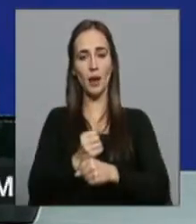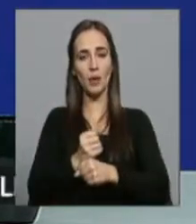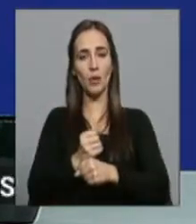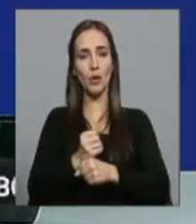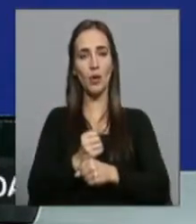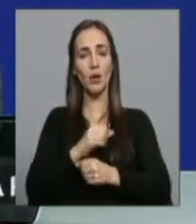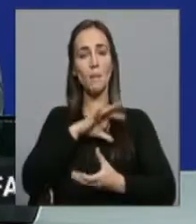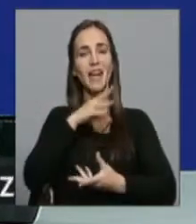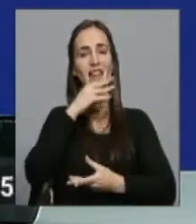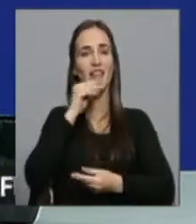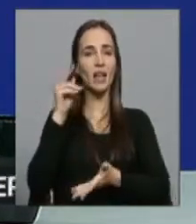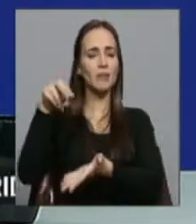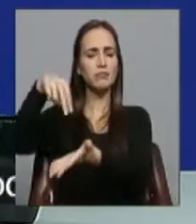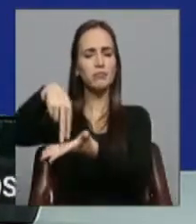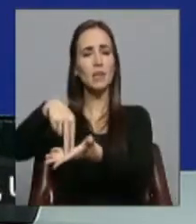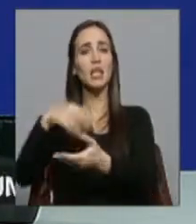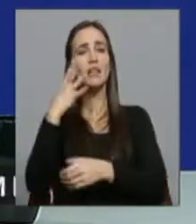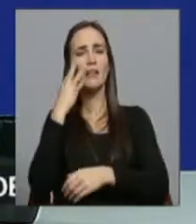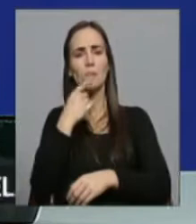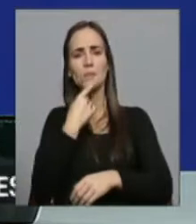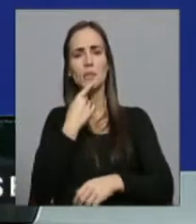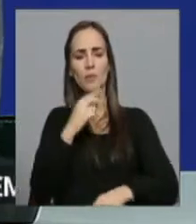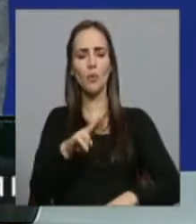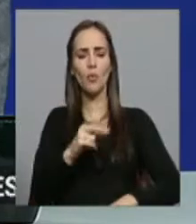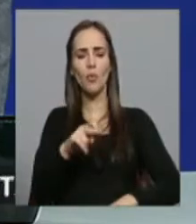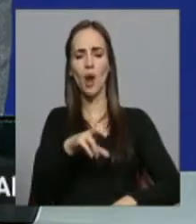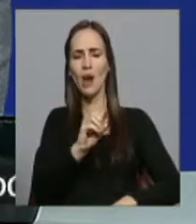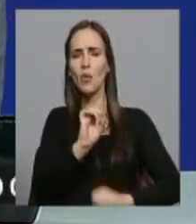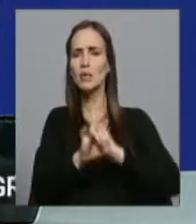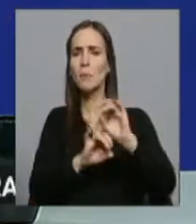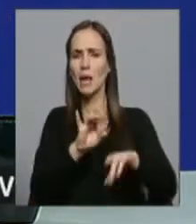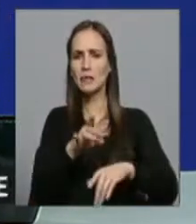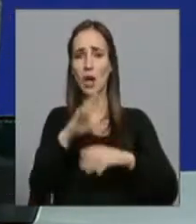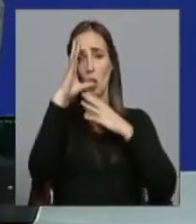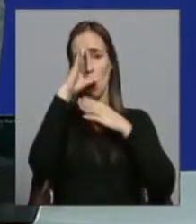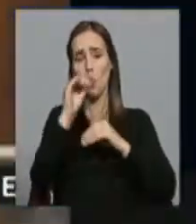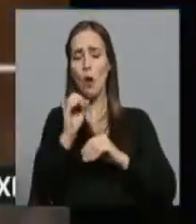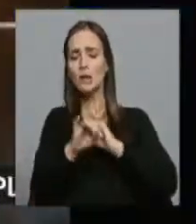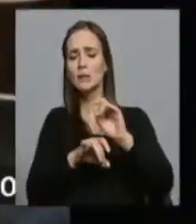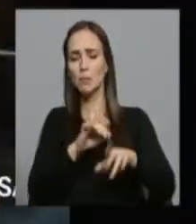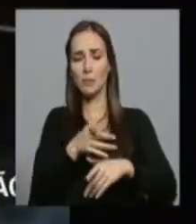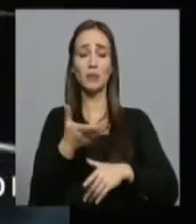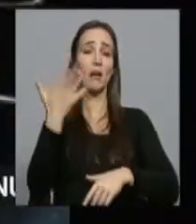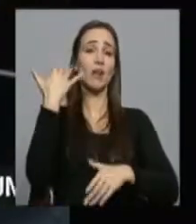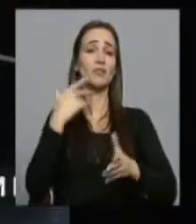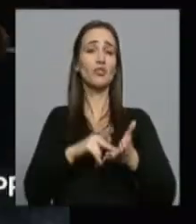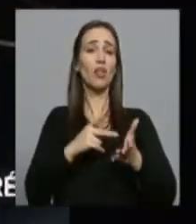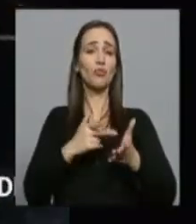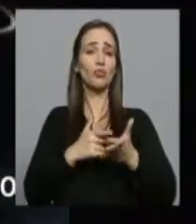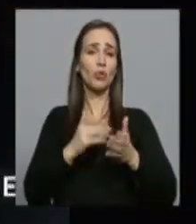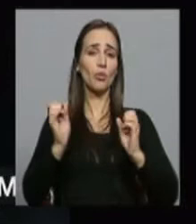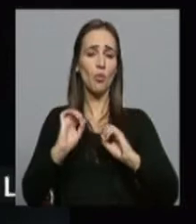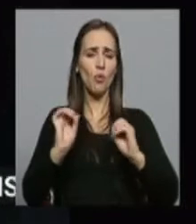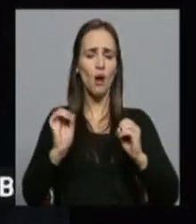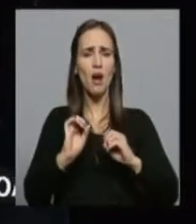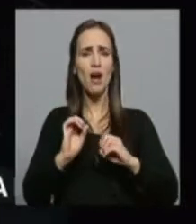tentou perceber o que se passava em Urano e também nas suas luas. Não tinha tecnologia naquela altura para perceber o que é que poderia estar por baixo das superfícies gélidas das